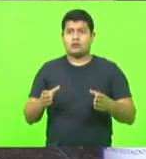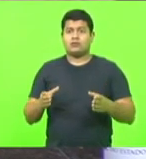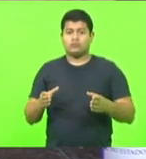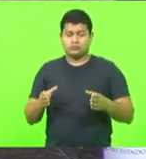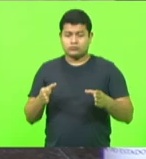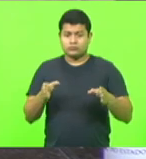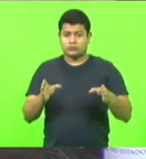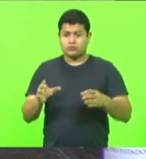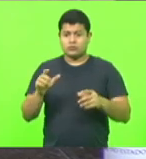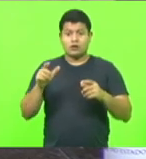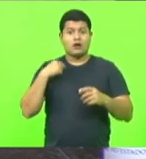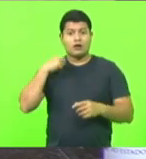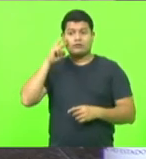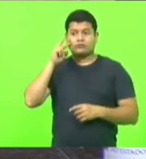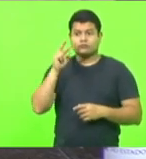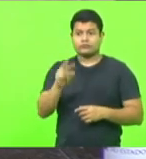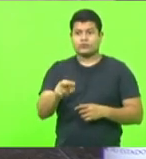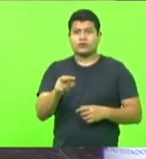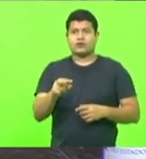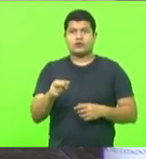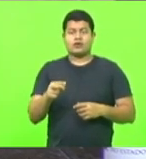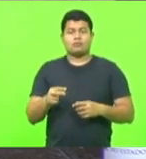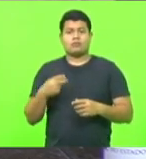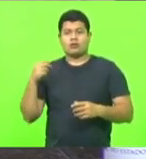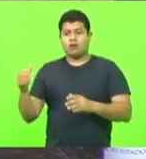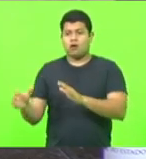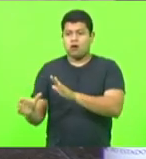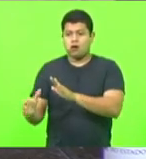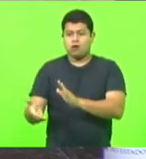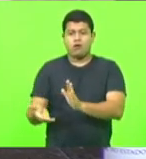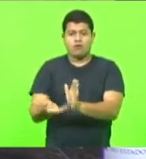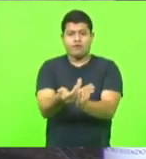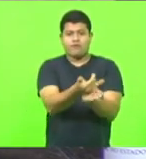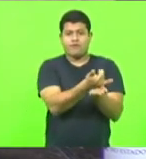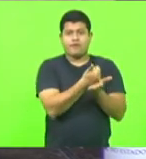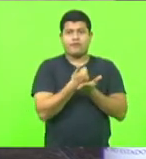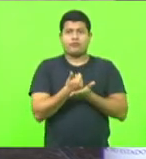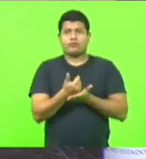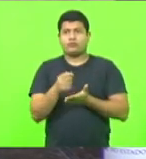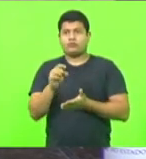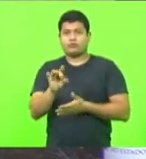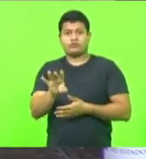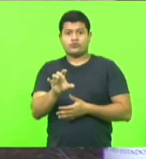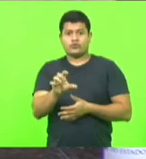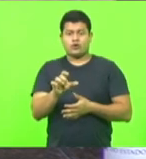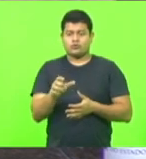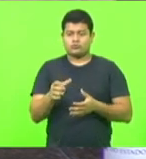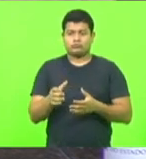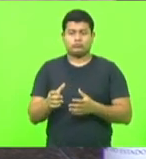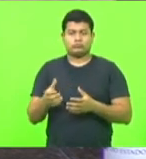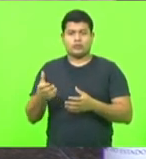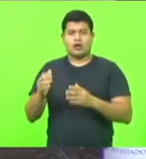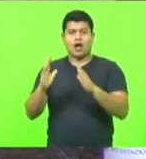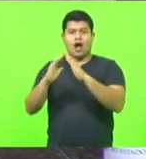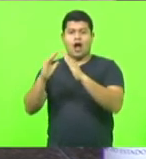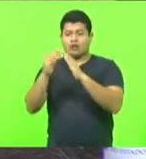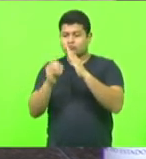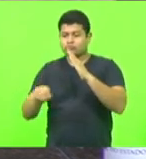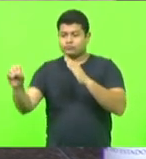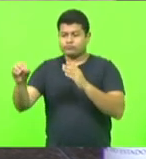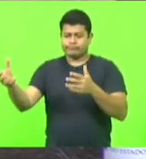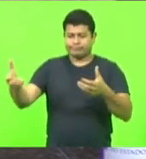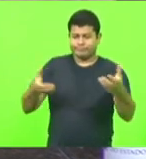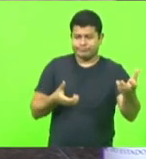estação coletora, não é estação de tratamento, porque aquela estação só recebe o esgoto que vem em diversas residências e